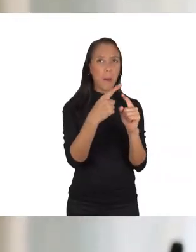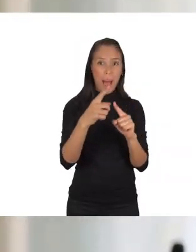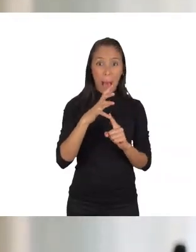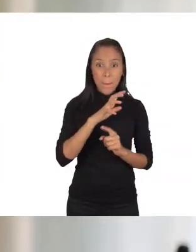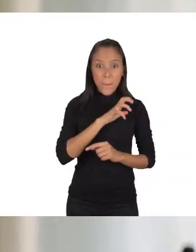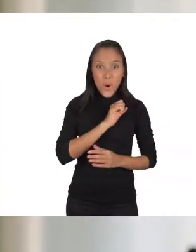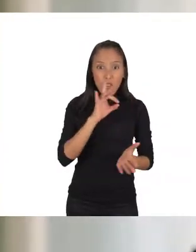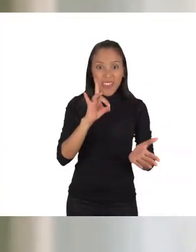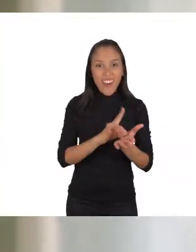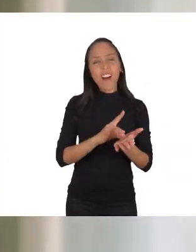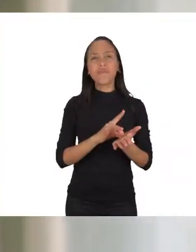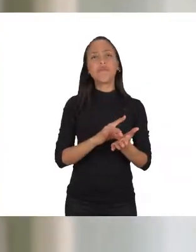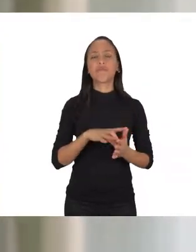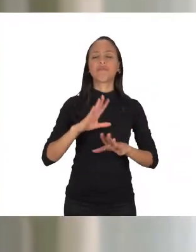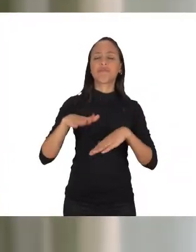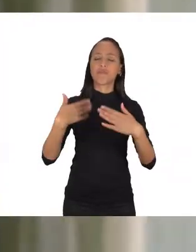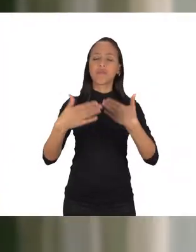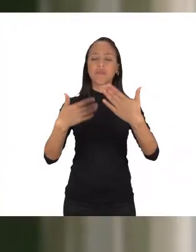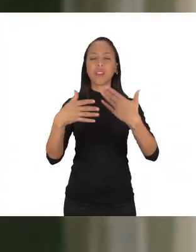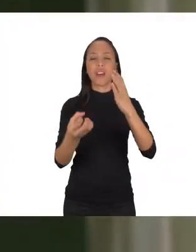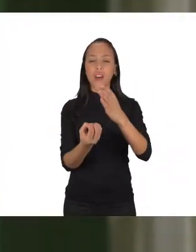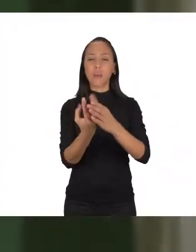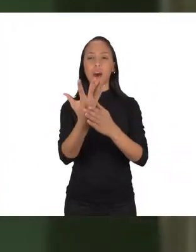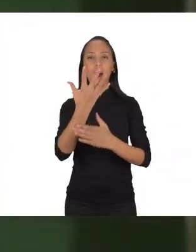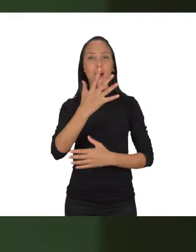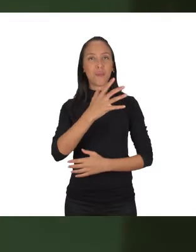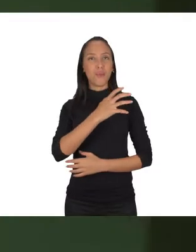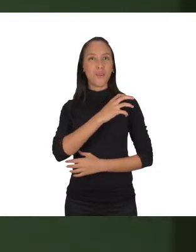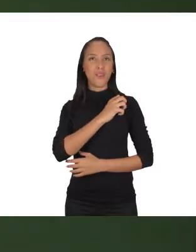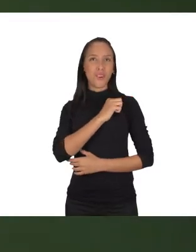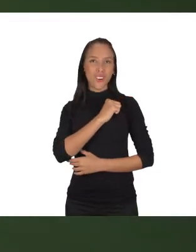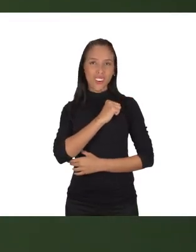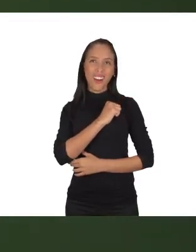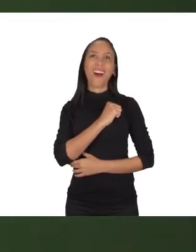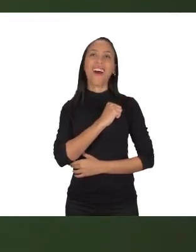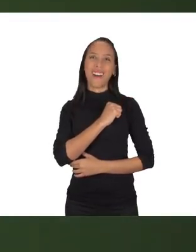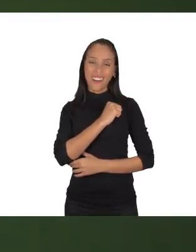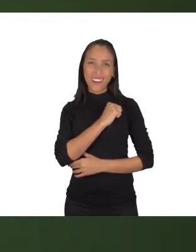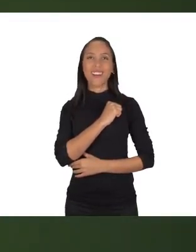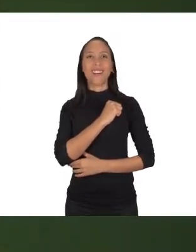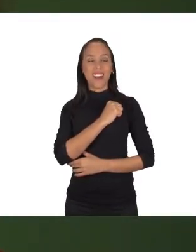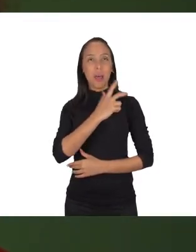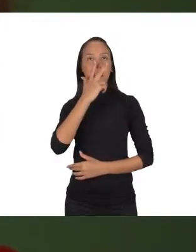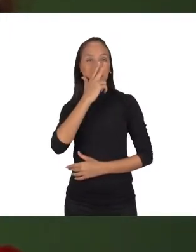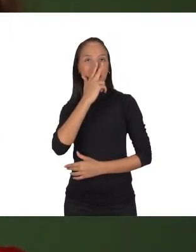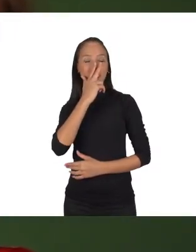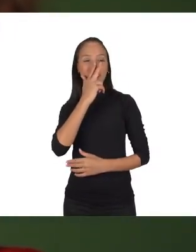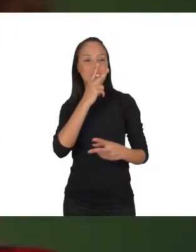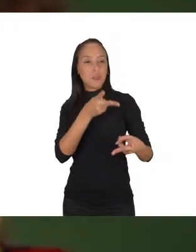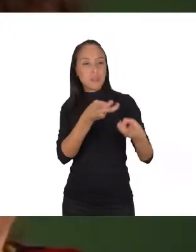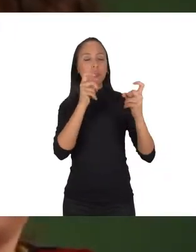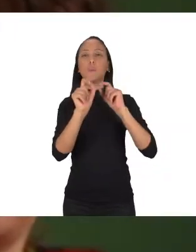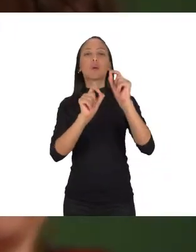amava. Aí, com o tempo, apareceu o Taramor. Aí eu conheci de forma totalmente diferente o que é um amor.